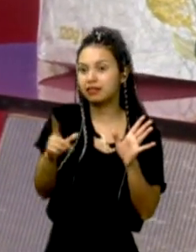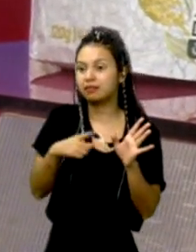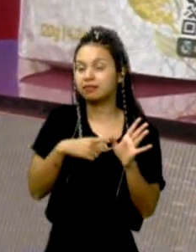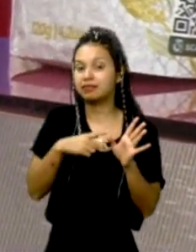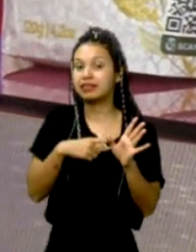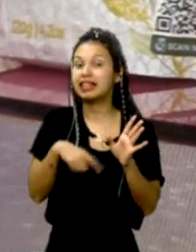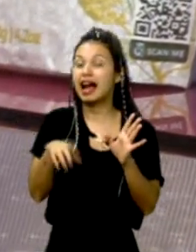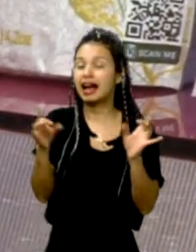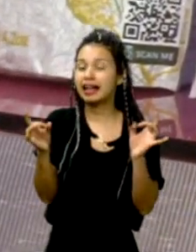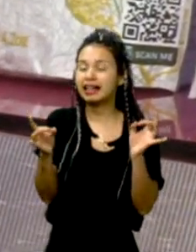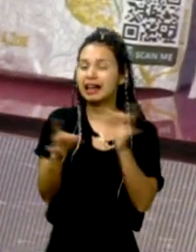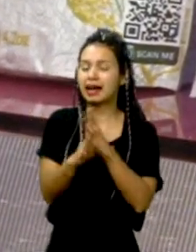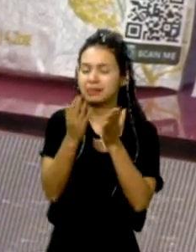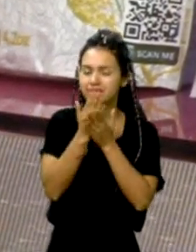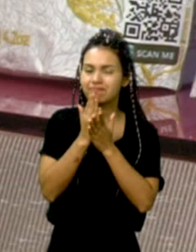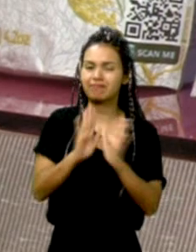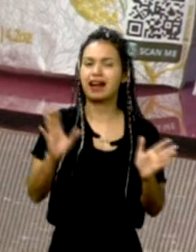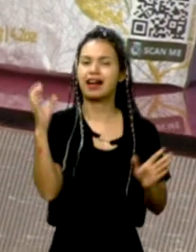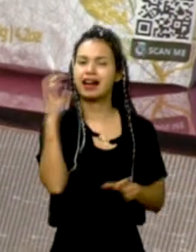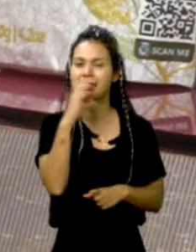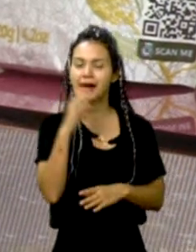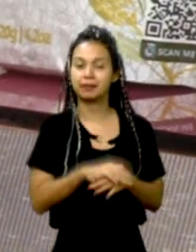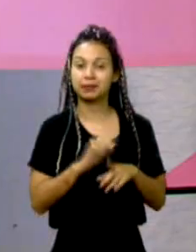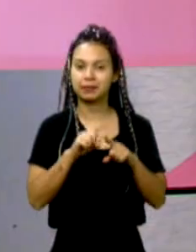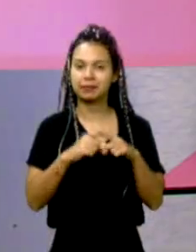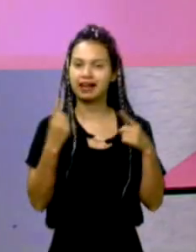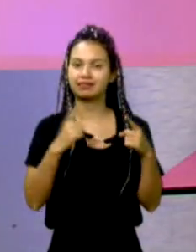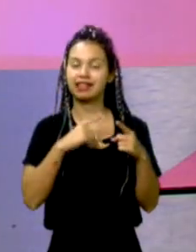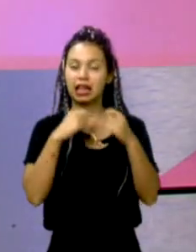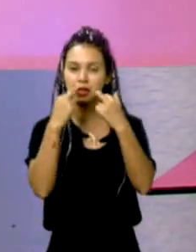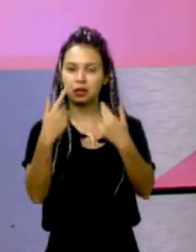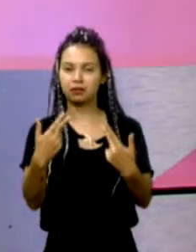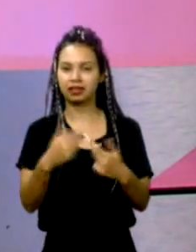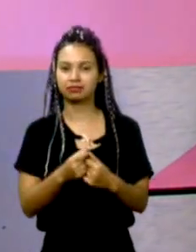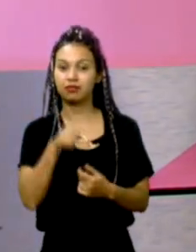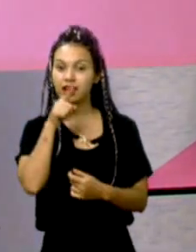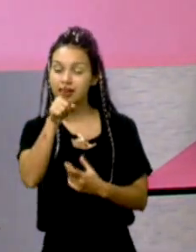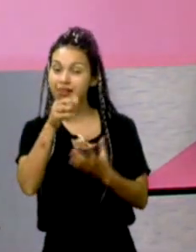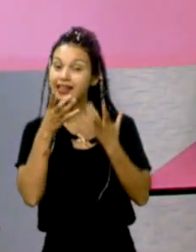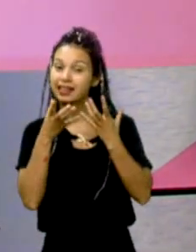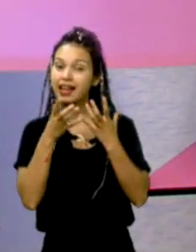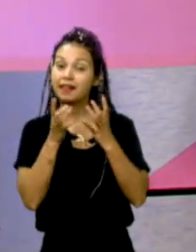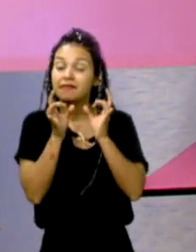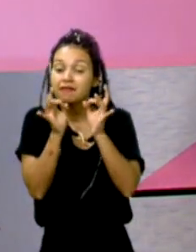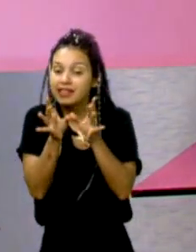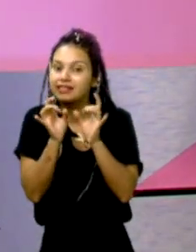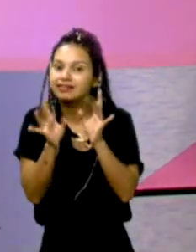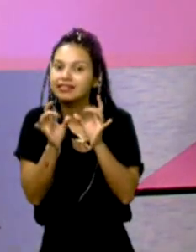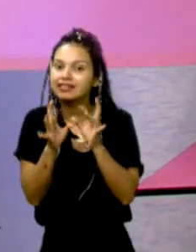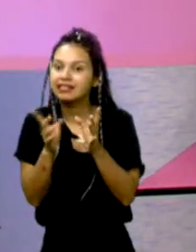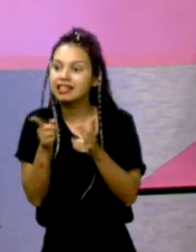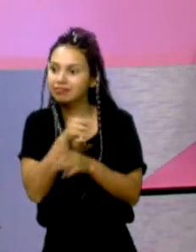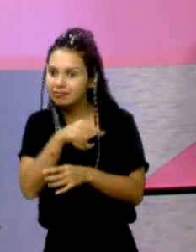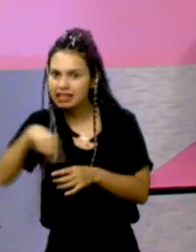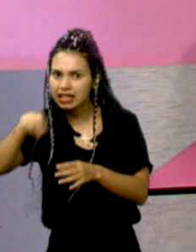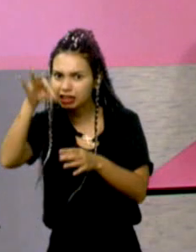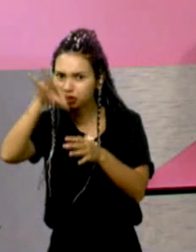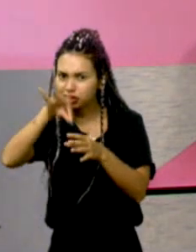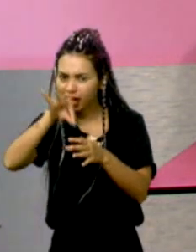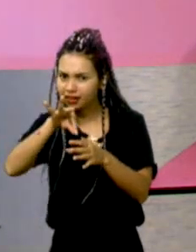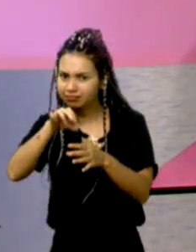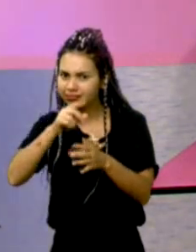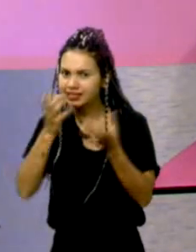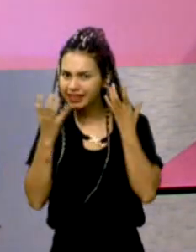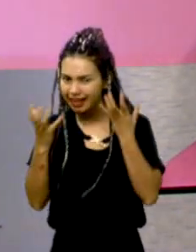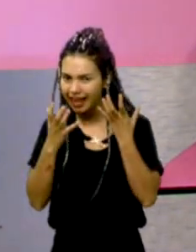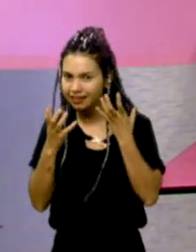muito rápido. Mas eu tenho também, além disso, uma novidade pra você. Você que quer ser revendedora Fit by Tati dos chás maravilhas da terra, tá aí na sua